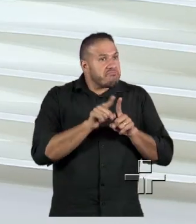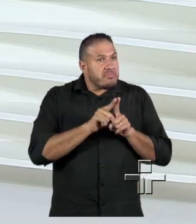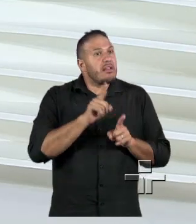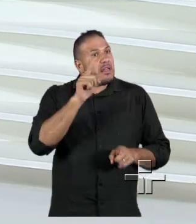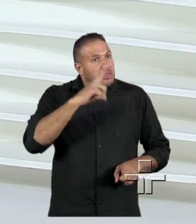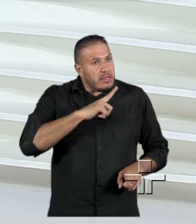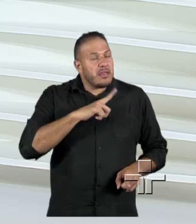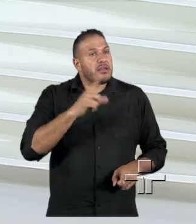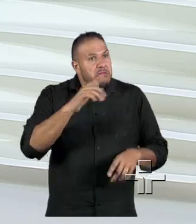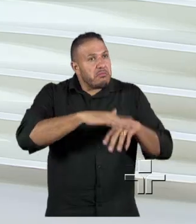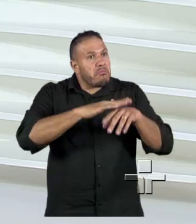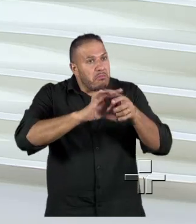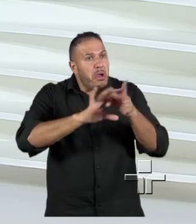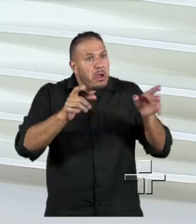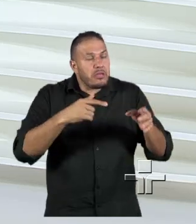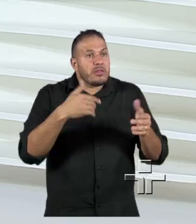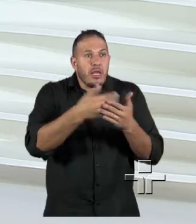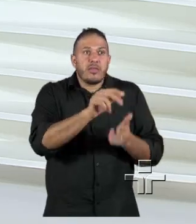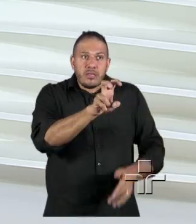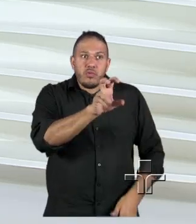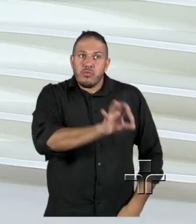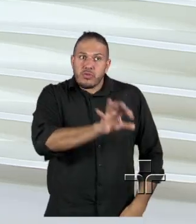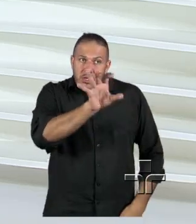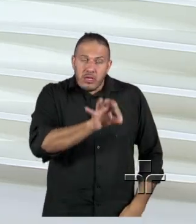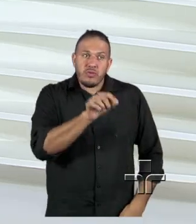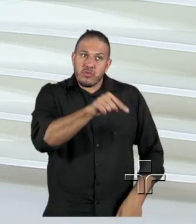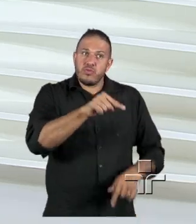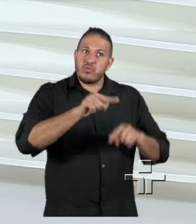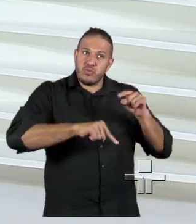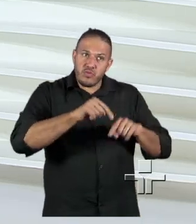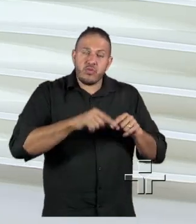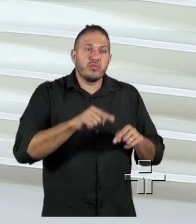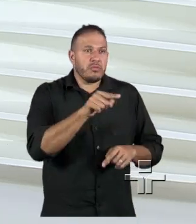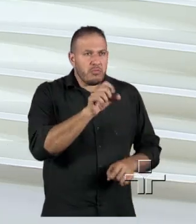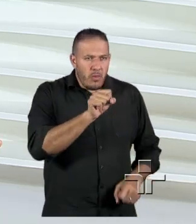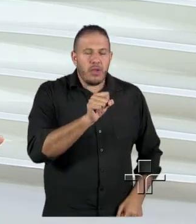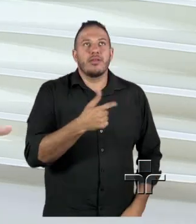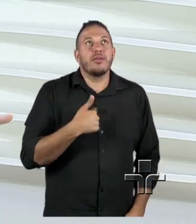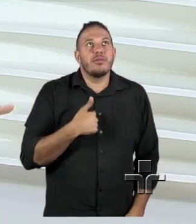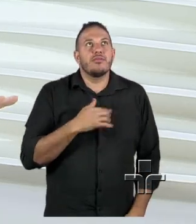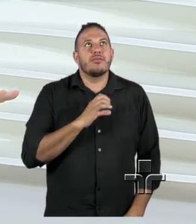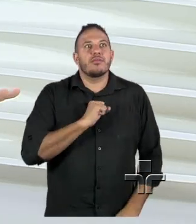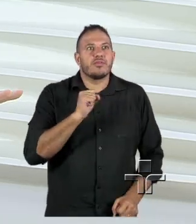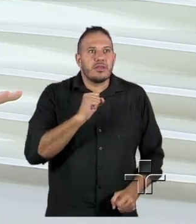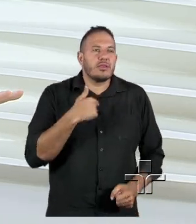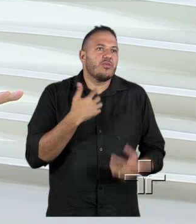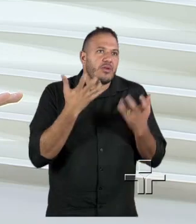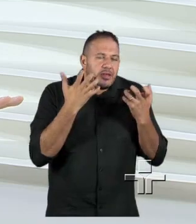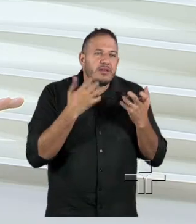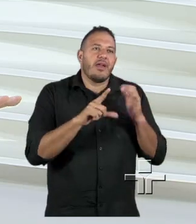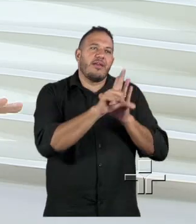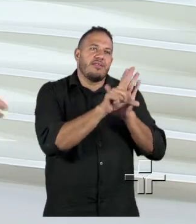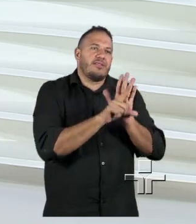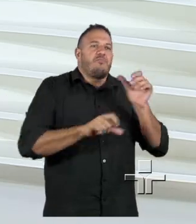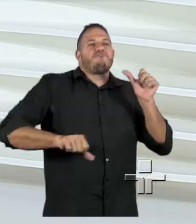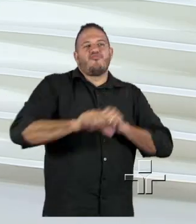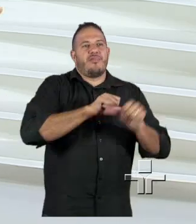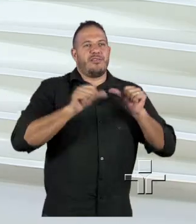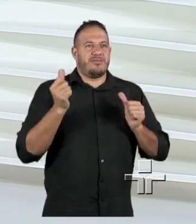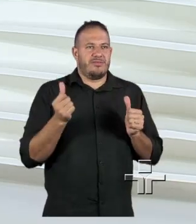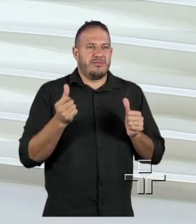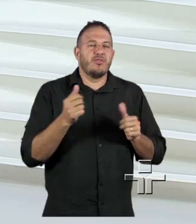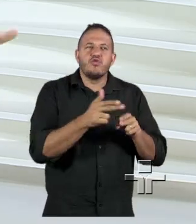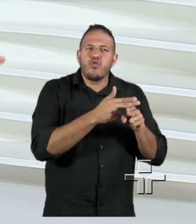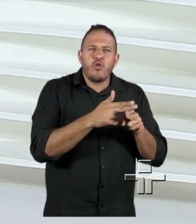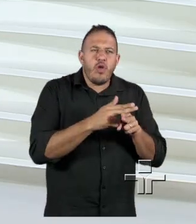eles permitem que até 5% do produto, né, possa usar. Eu adoraria que a legislação mudasse e que o chocolate